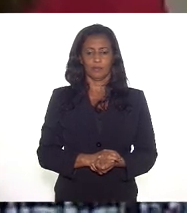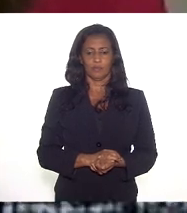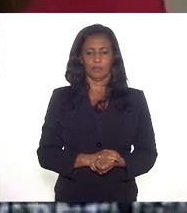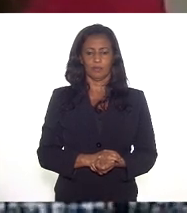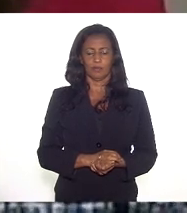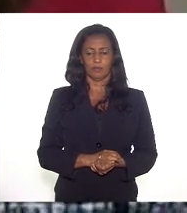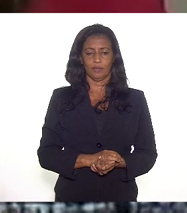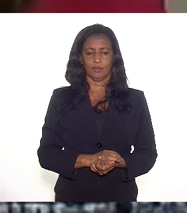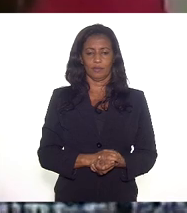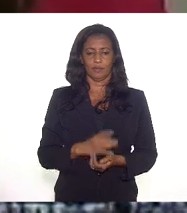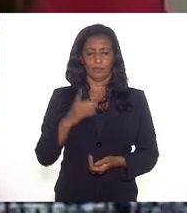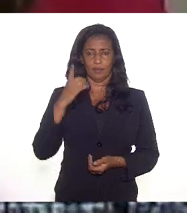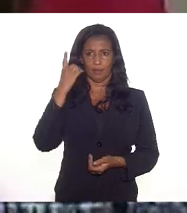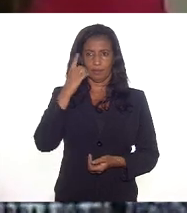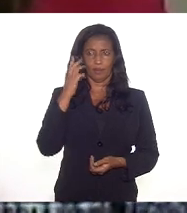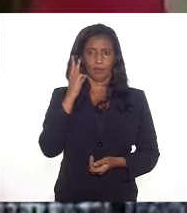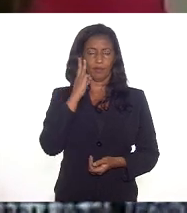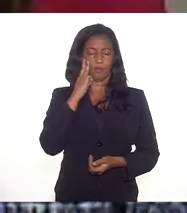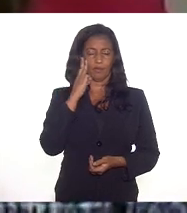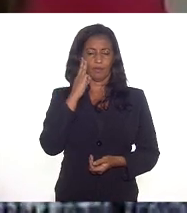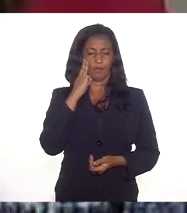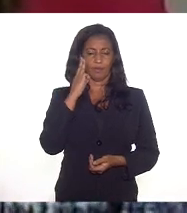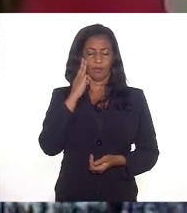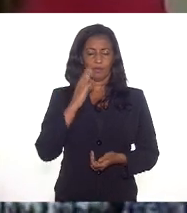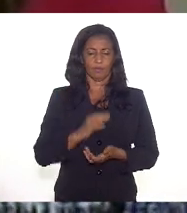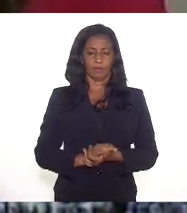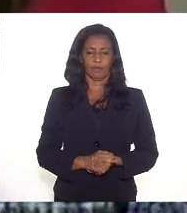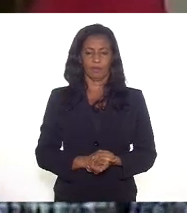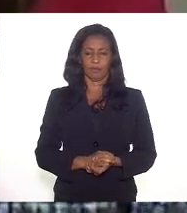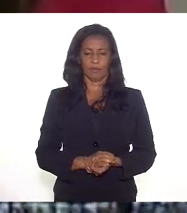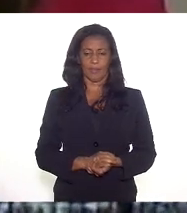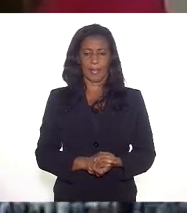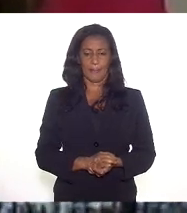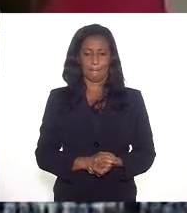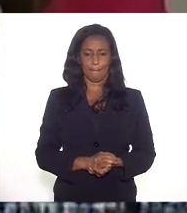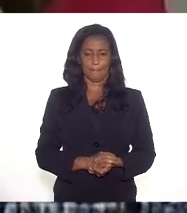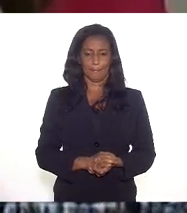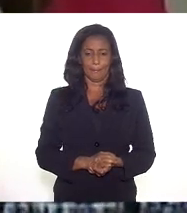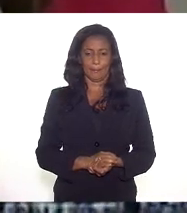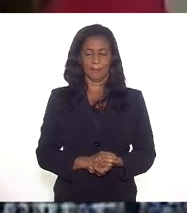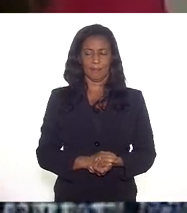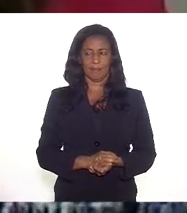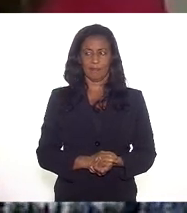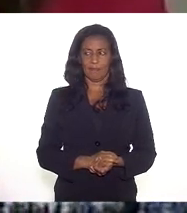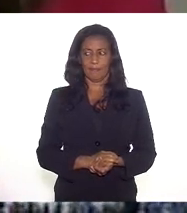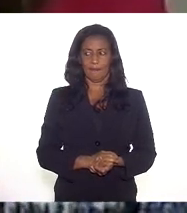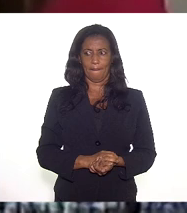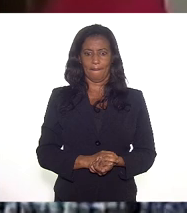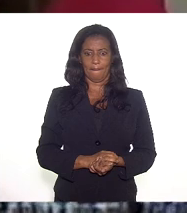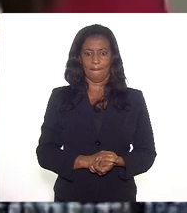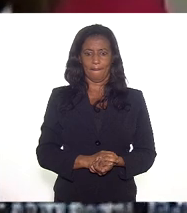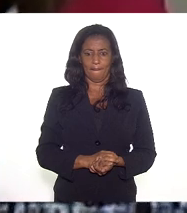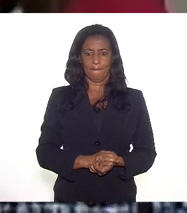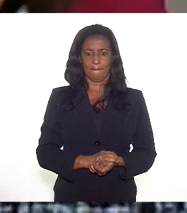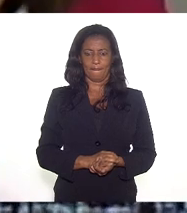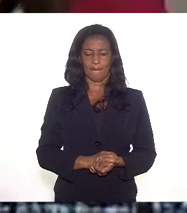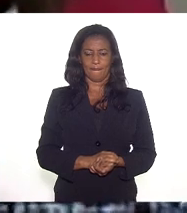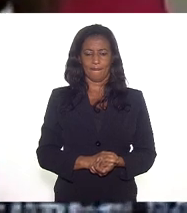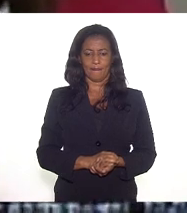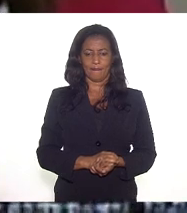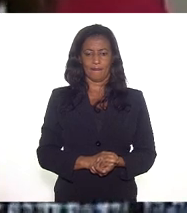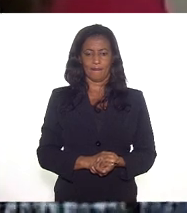Vou passar para o deputado Valdeque Carneiro, aguardando o retorno do deputado Eurico Júnior. Deputado Valdeque,